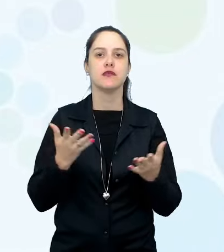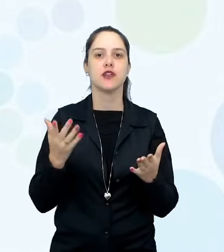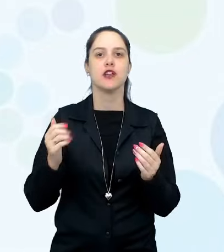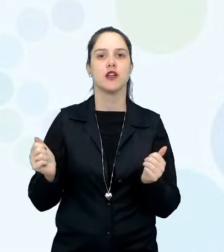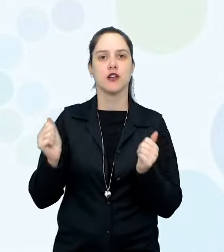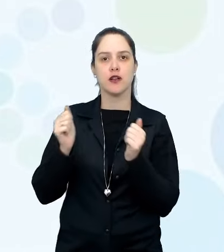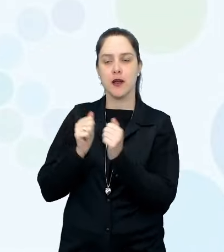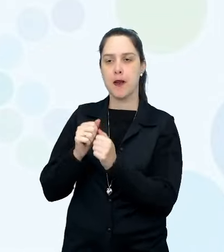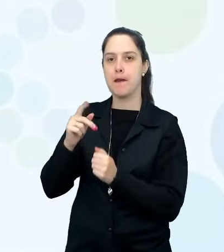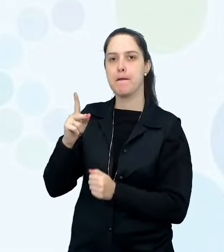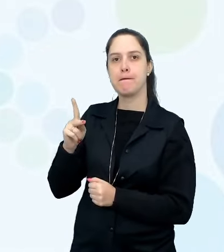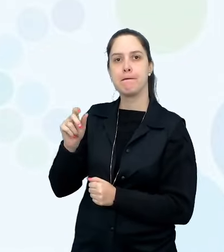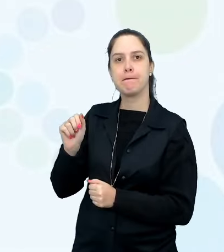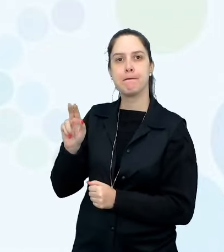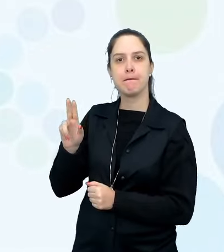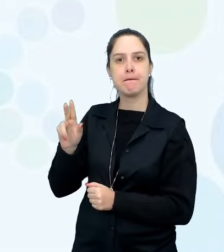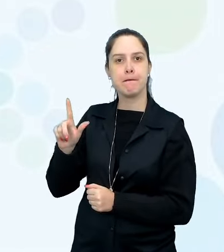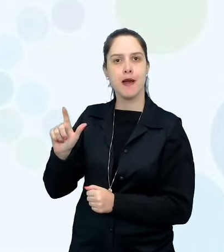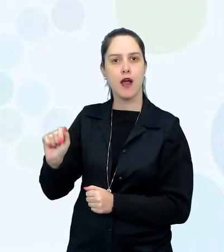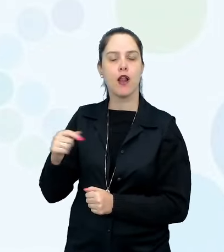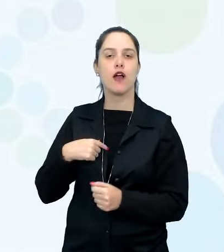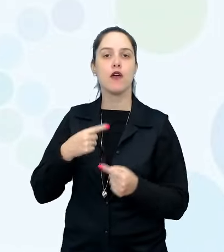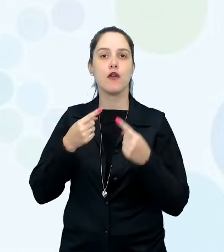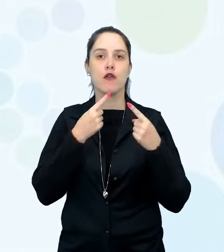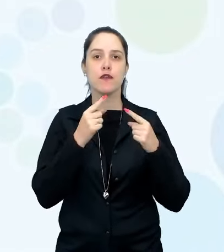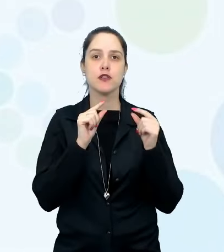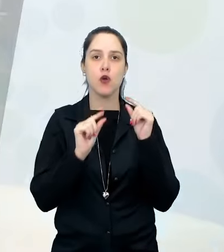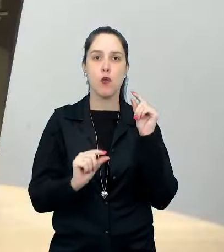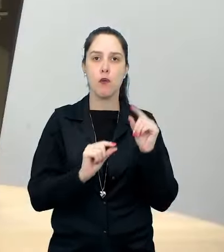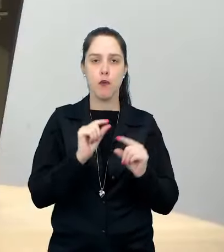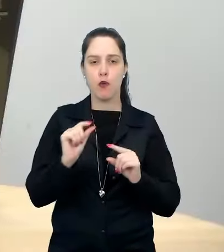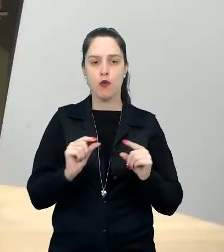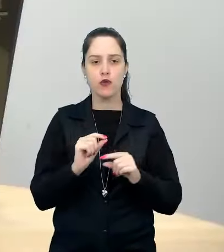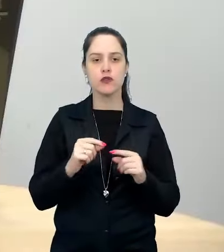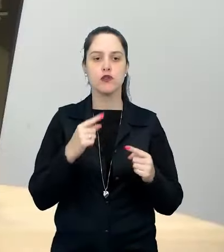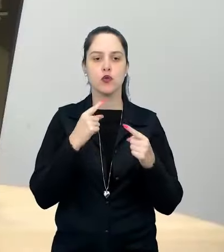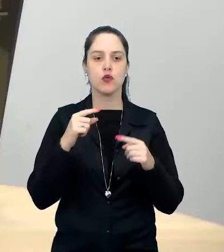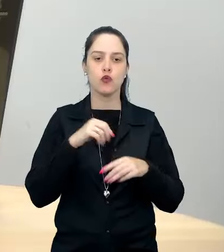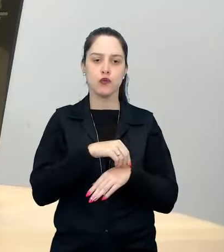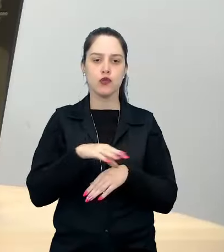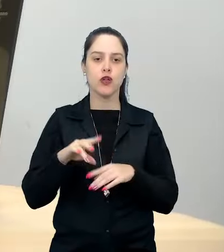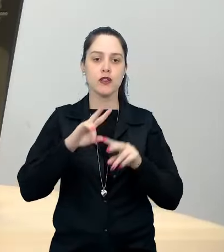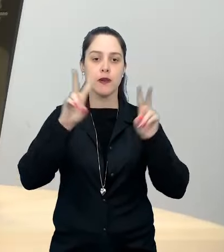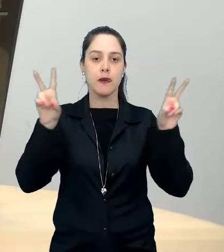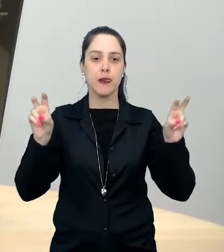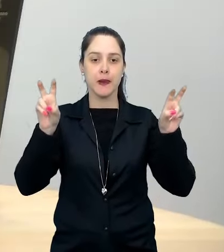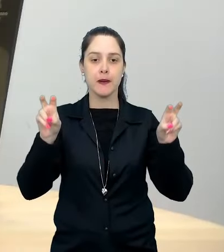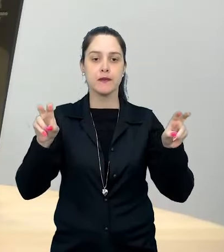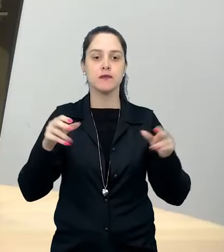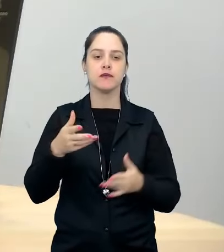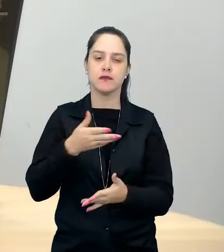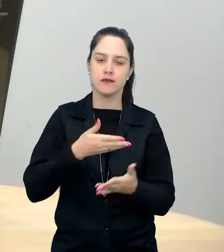está a Paula, e a gente vai conversar um pouco com vocês sobre a